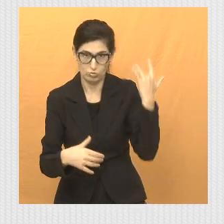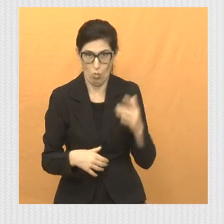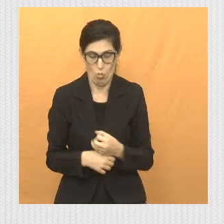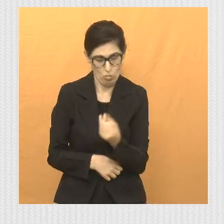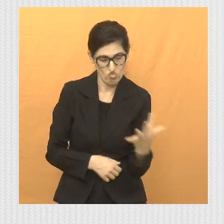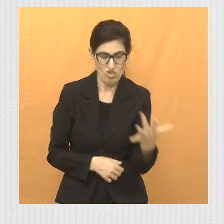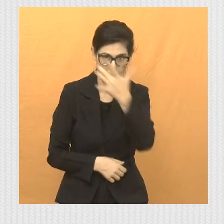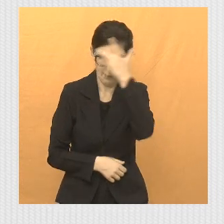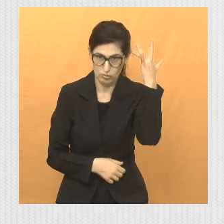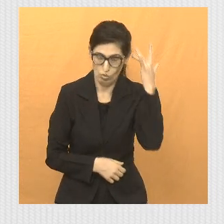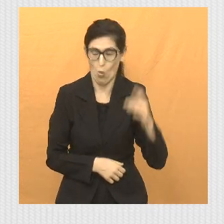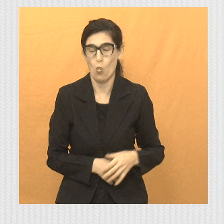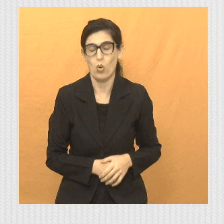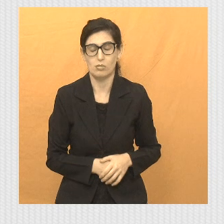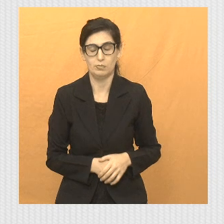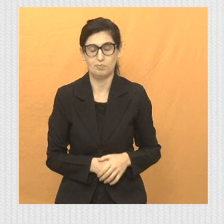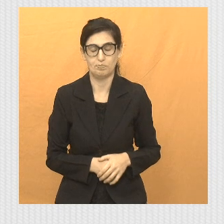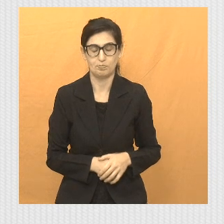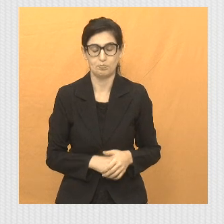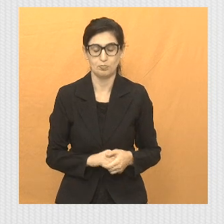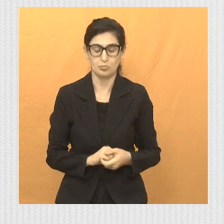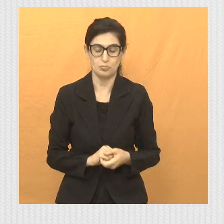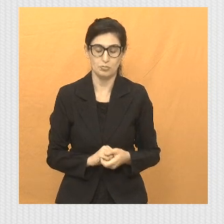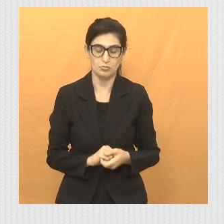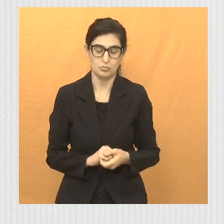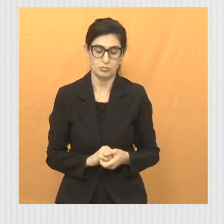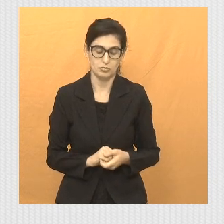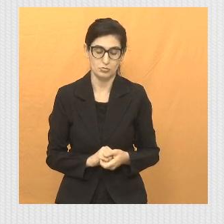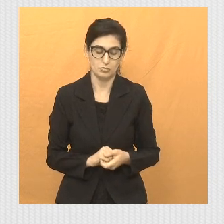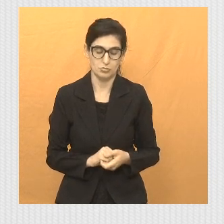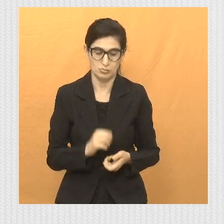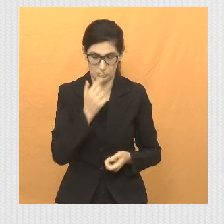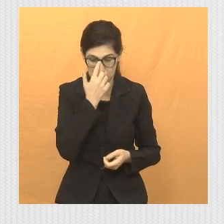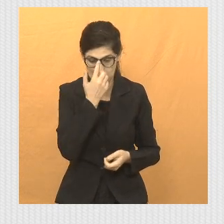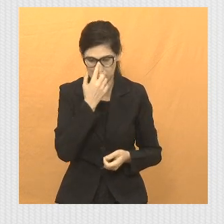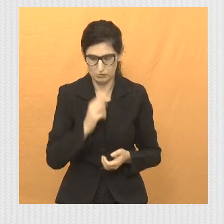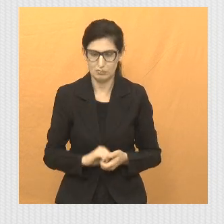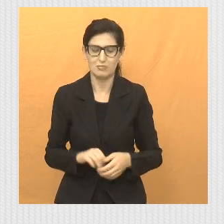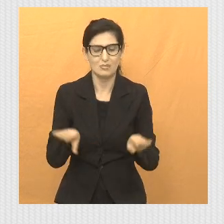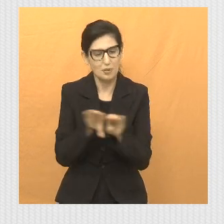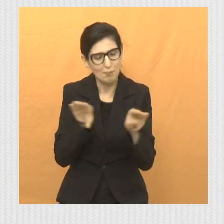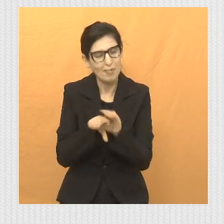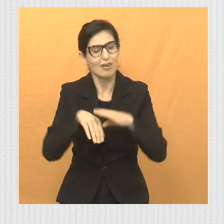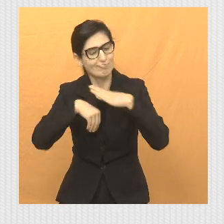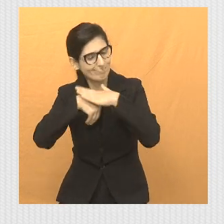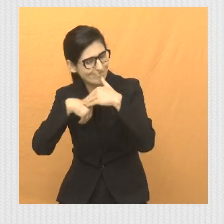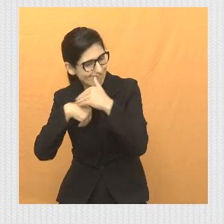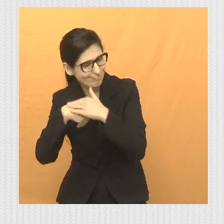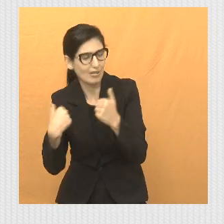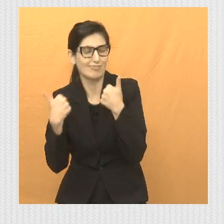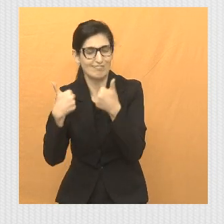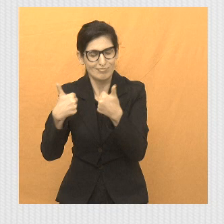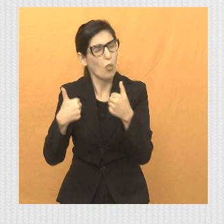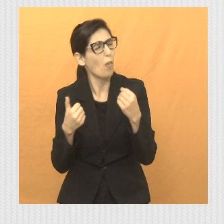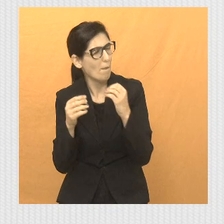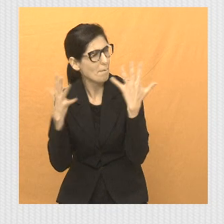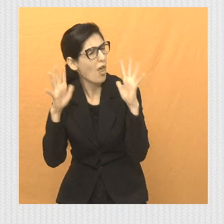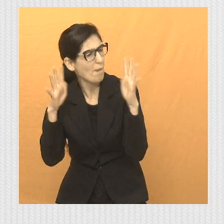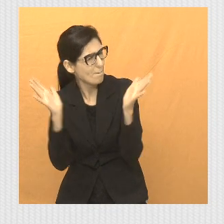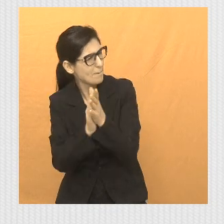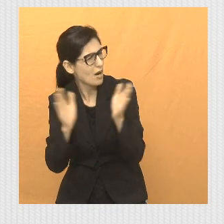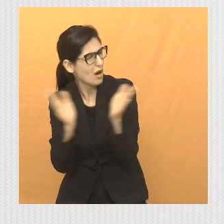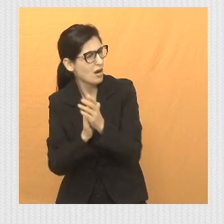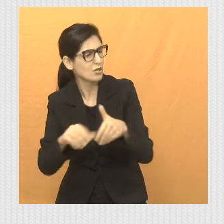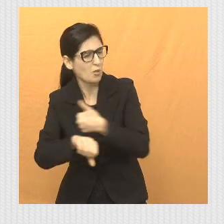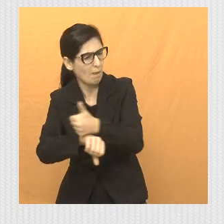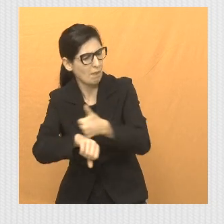aumento. Entre esses atendimentos, na faixa do outros, estão os elogios, sugestões, e